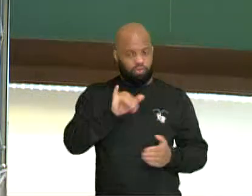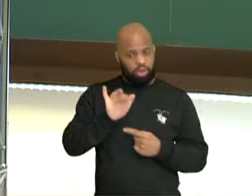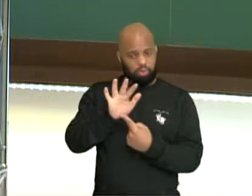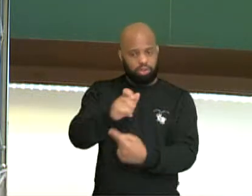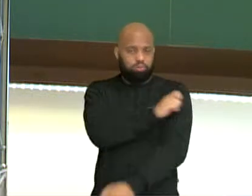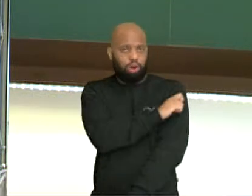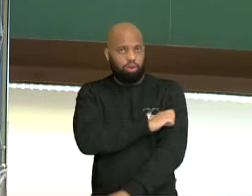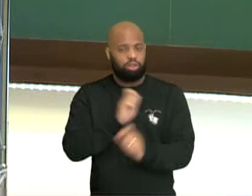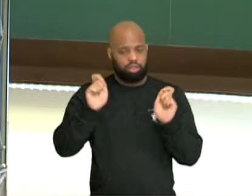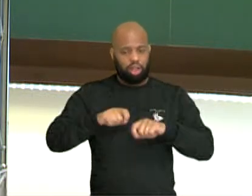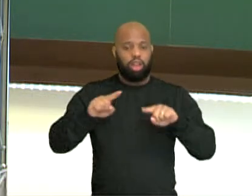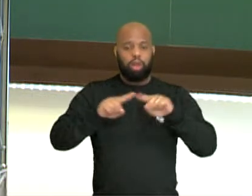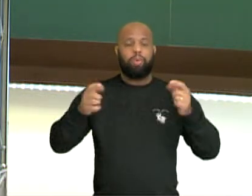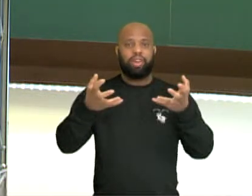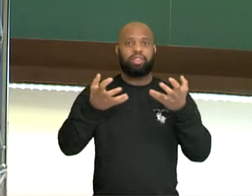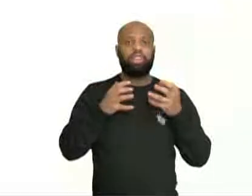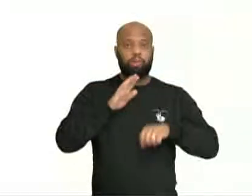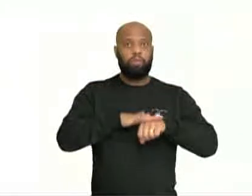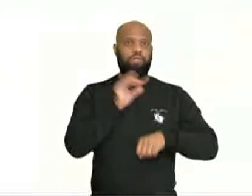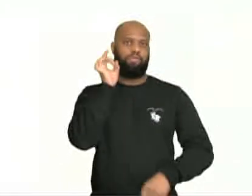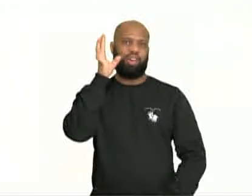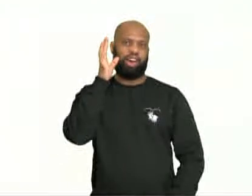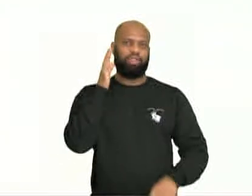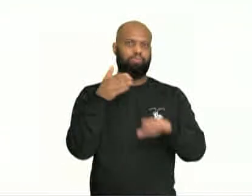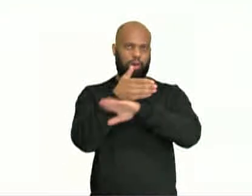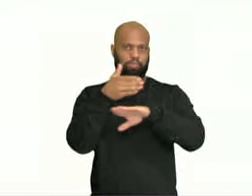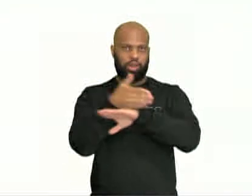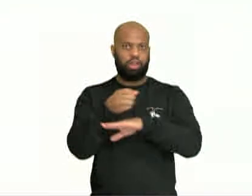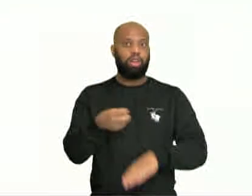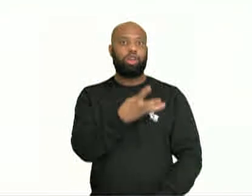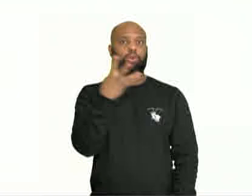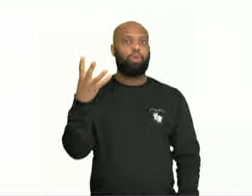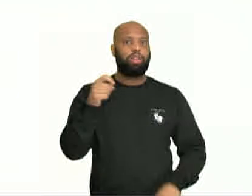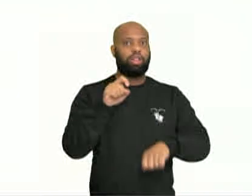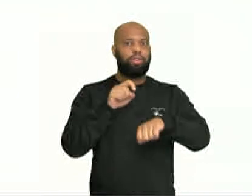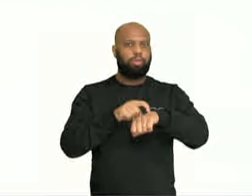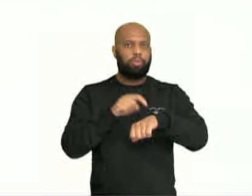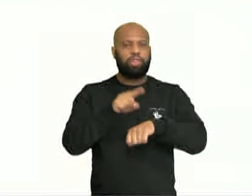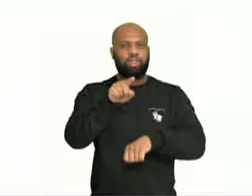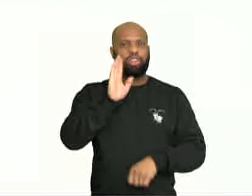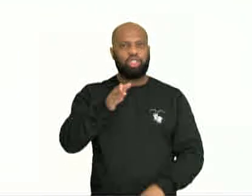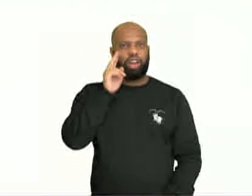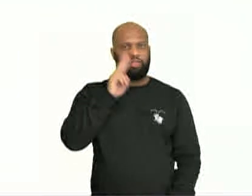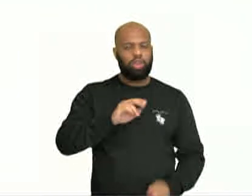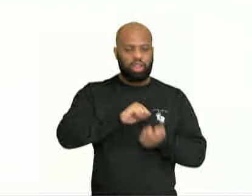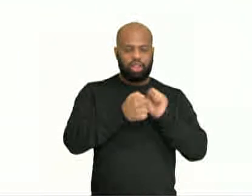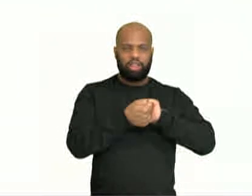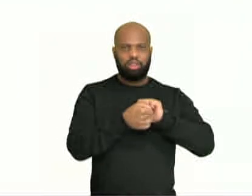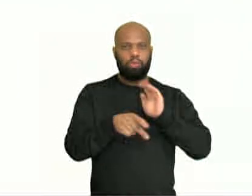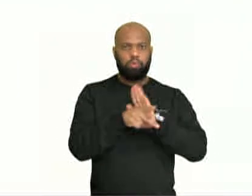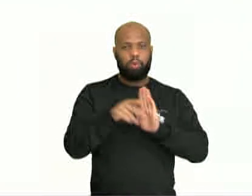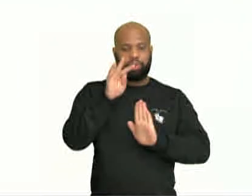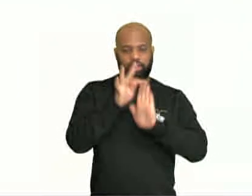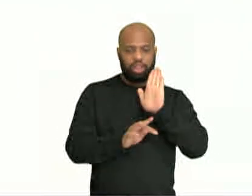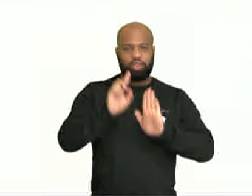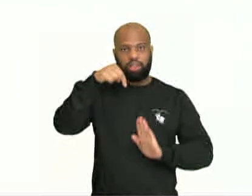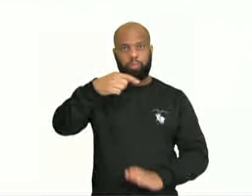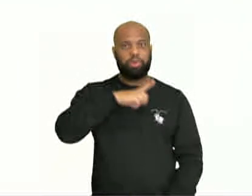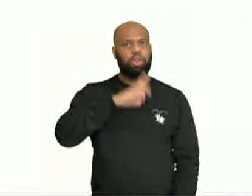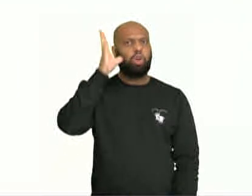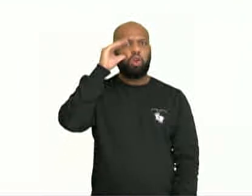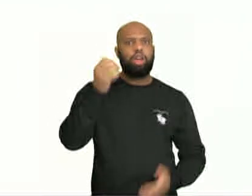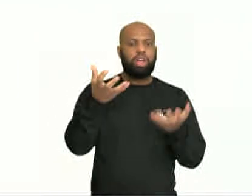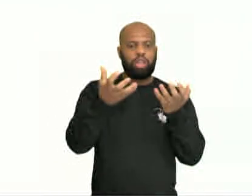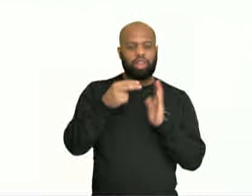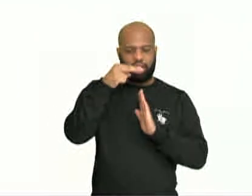quê? Ele quer facilitar o acesso. Quantas vezes você já não viu uma adaptação de uma obra e depois teve curiosidade de ler